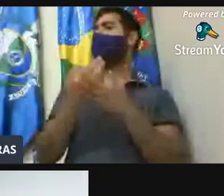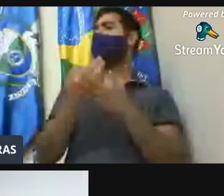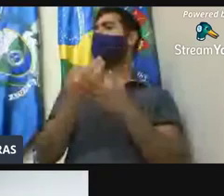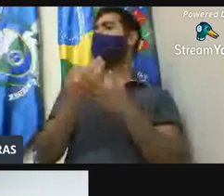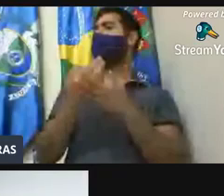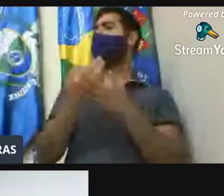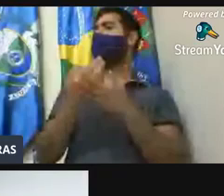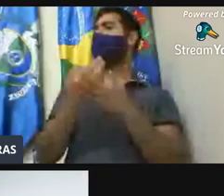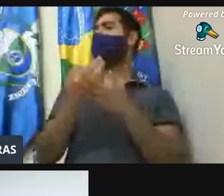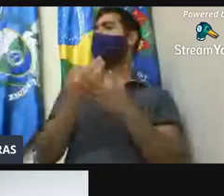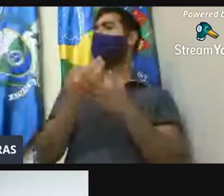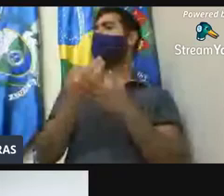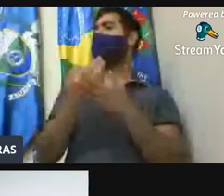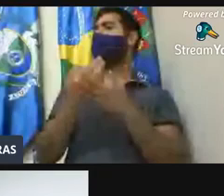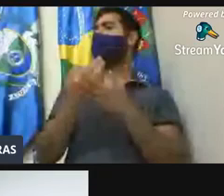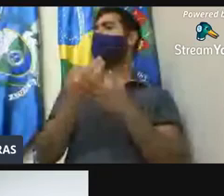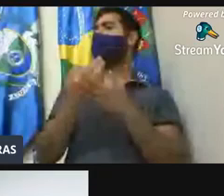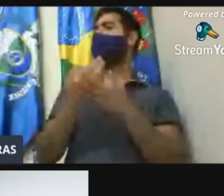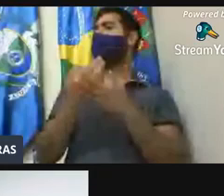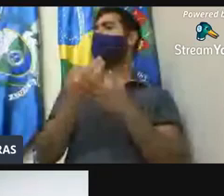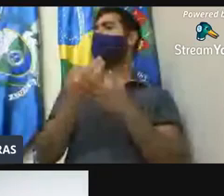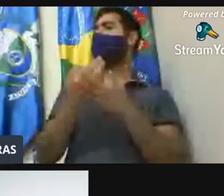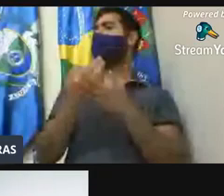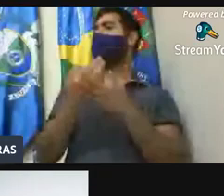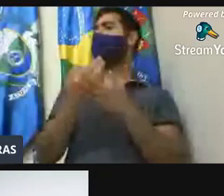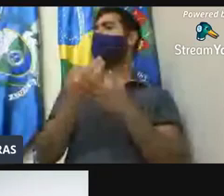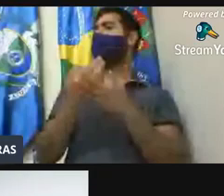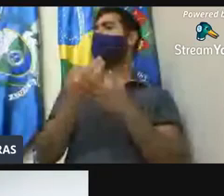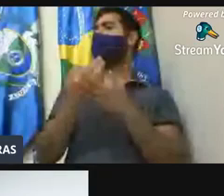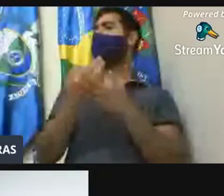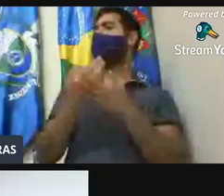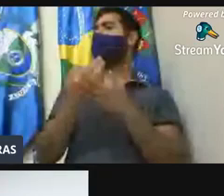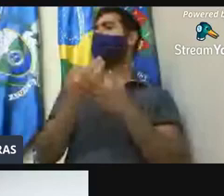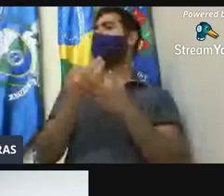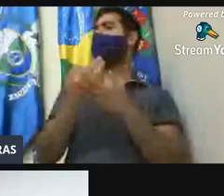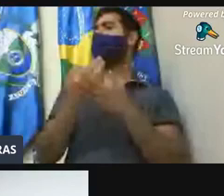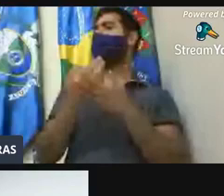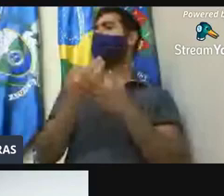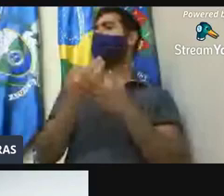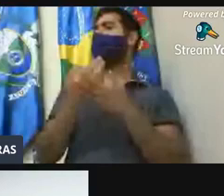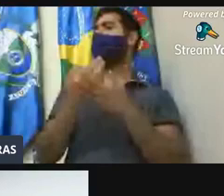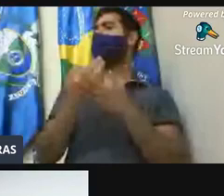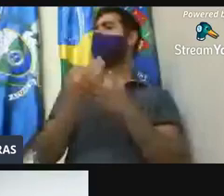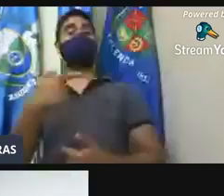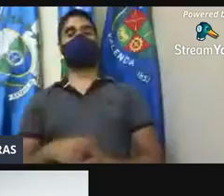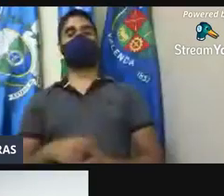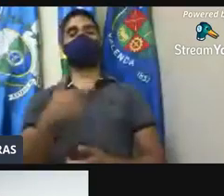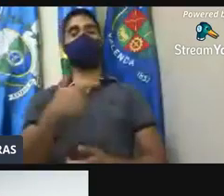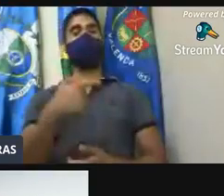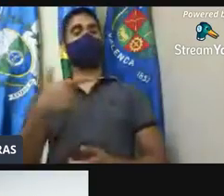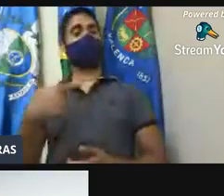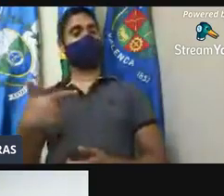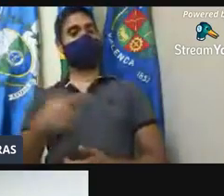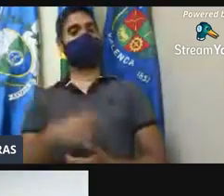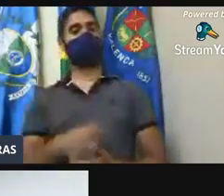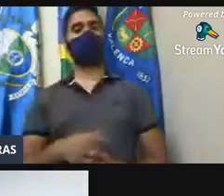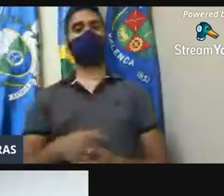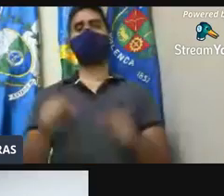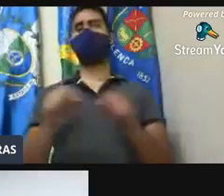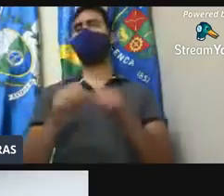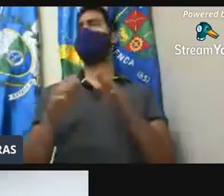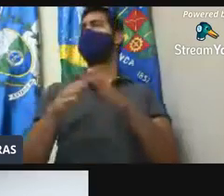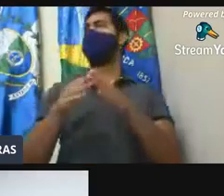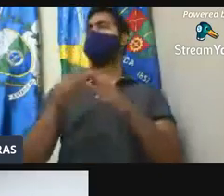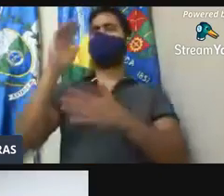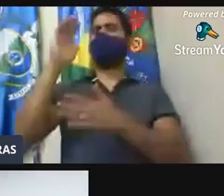aí, vou ler a indicação dele. Indicação 272, vereador Saulo, ele solicita a poda corretiva de árvores na rua